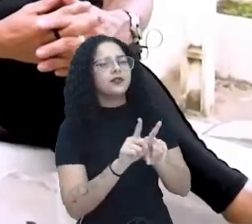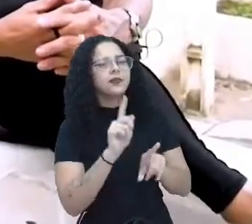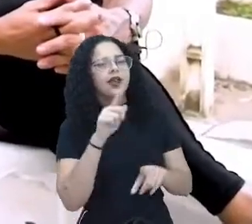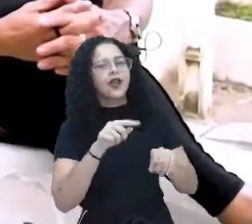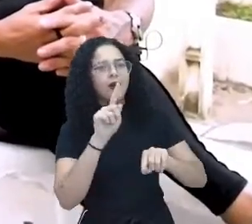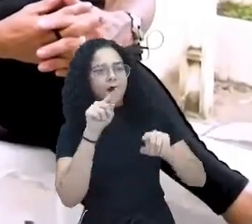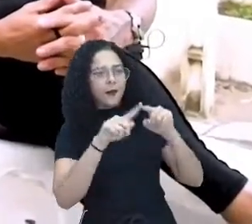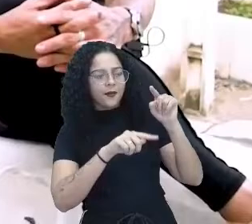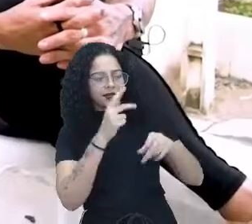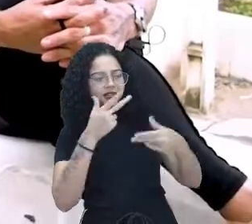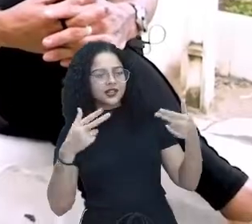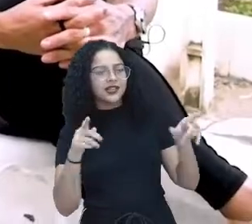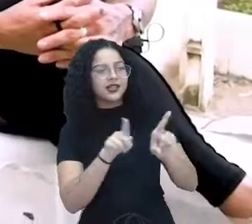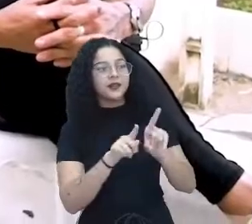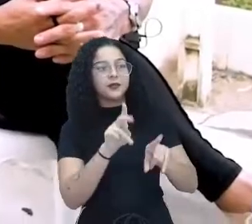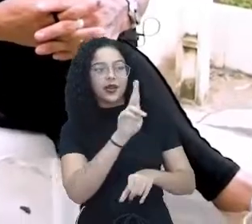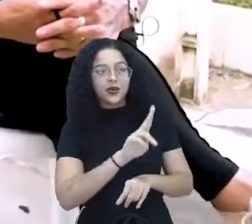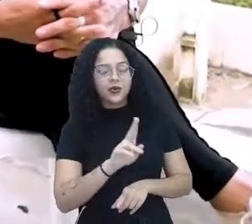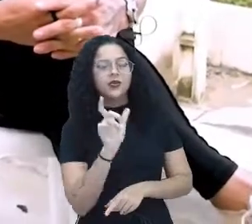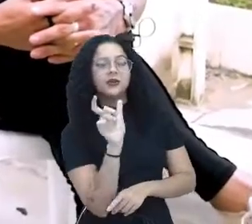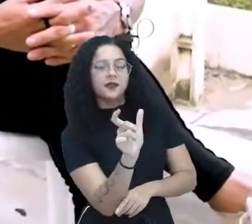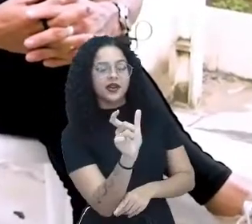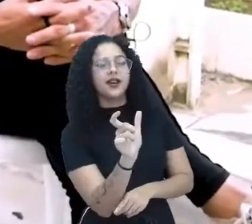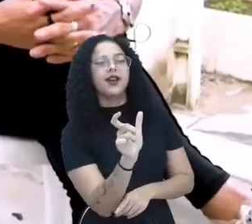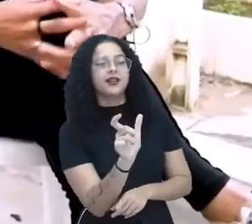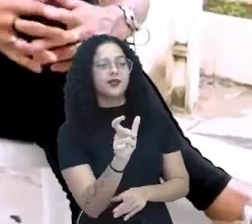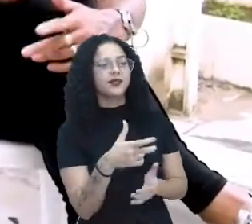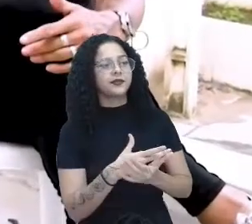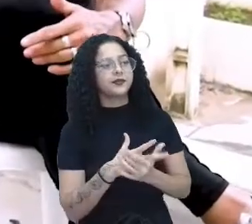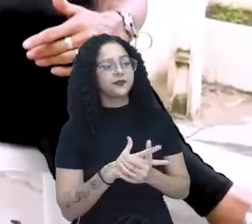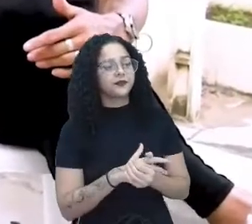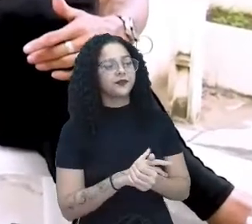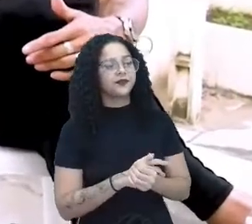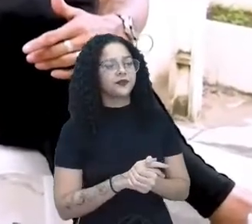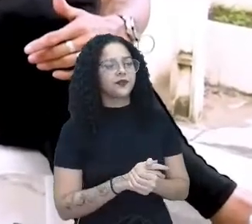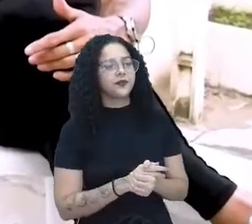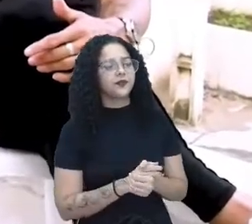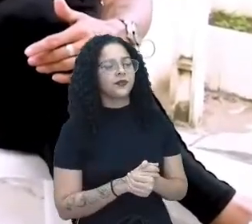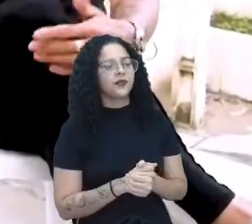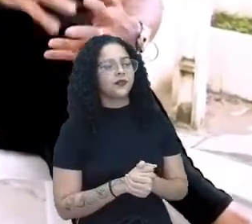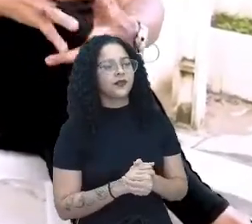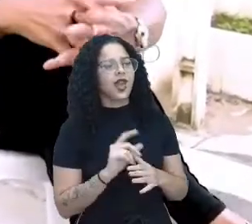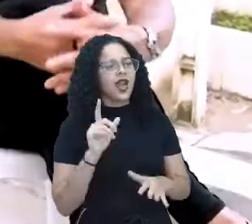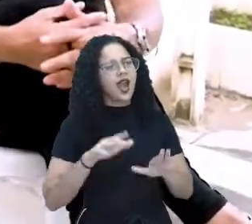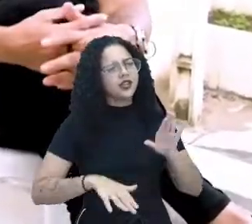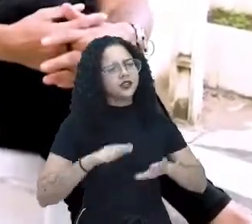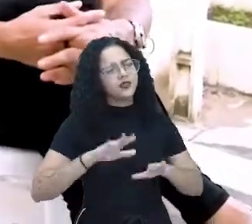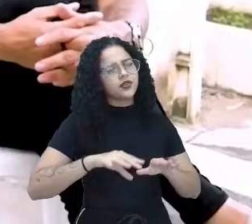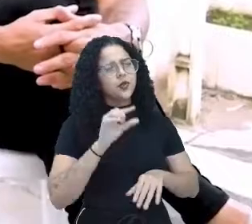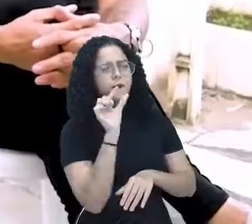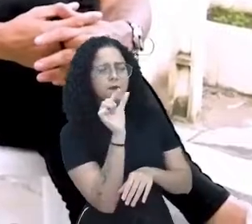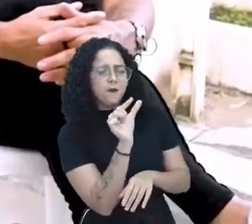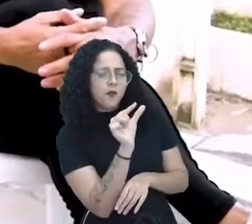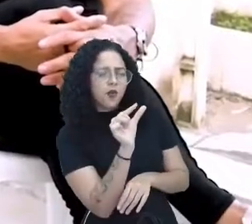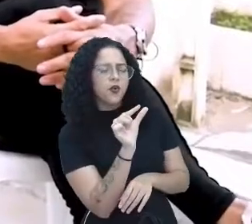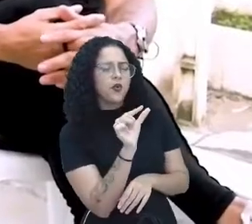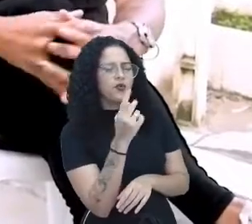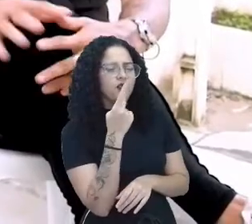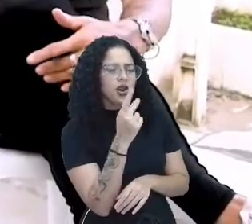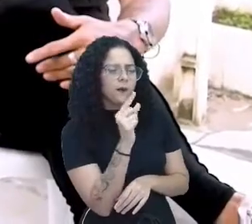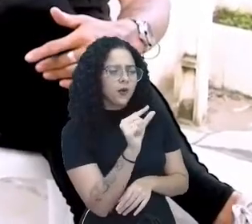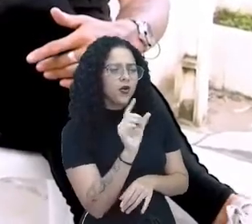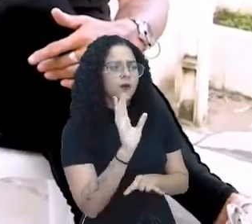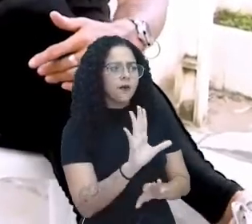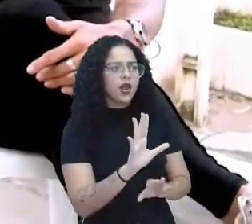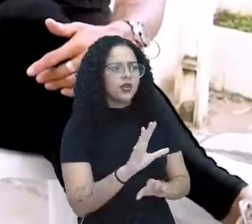né? Você também faz uso da palavra. Mas, e o quanto, o pouco, às vezes um pouco que é dito, ele fala muito, não